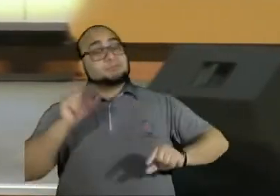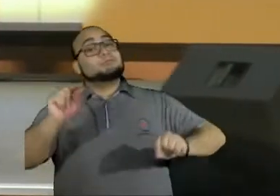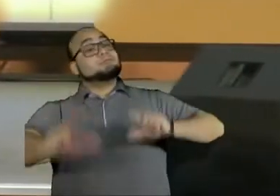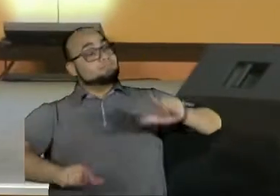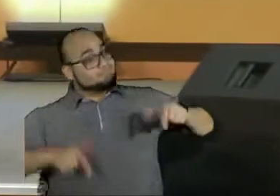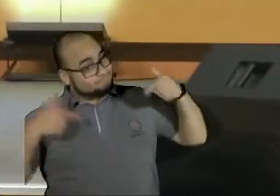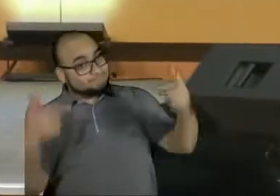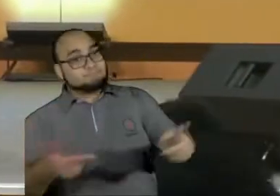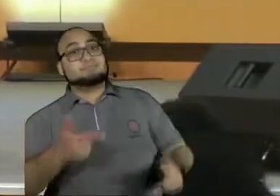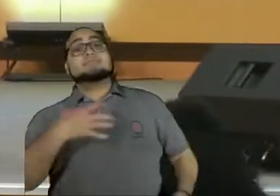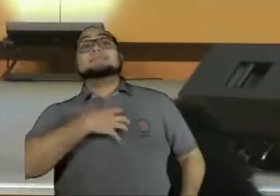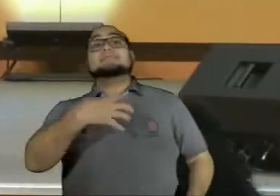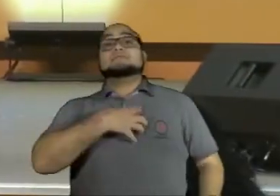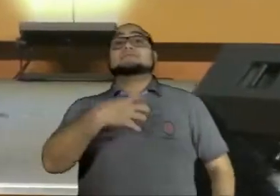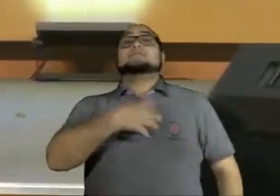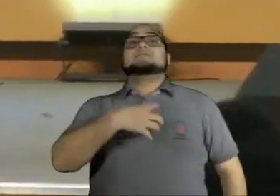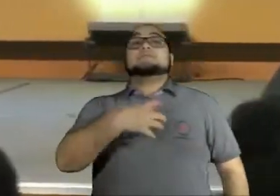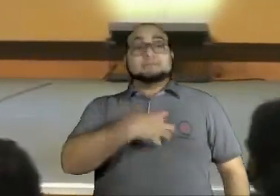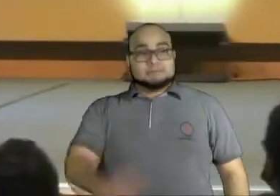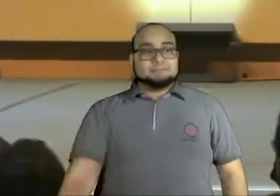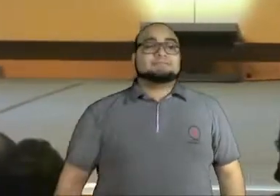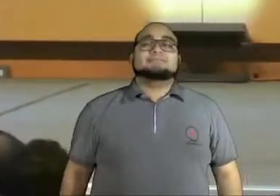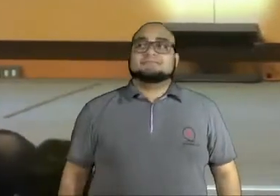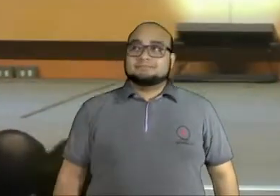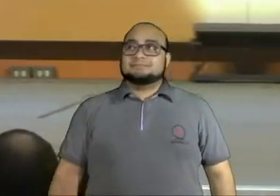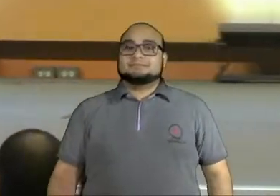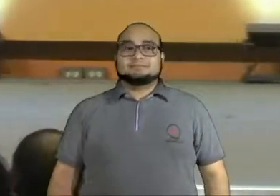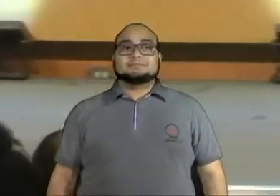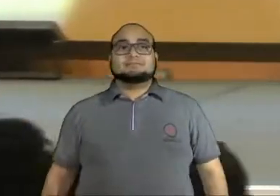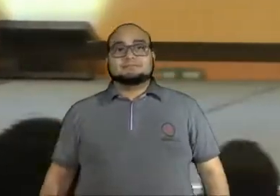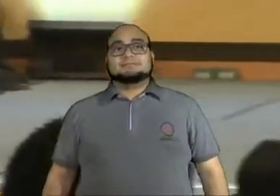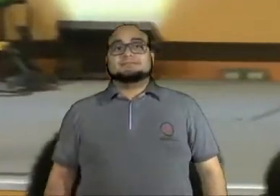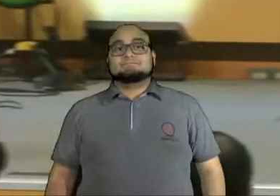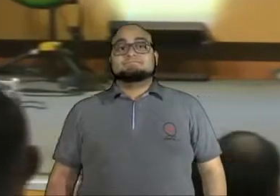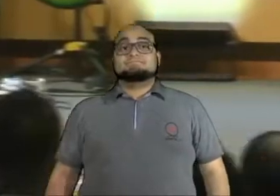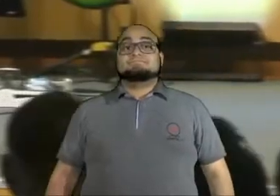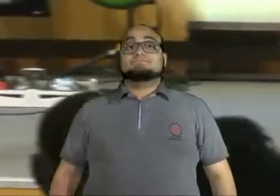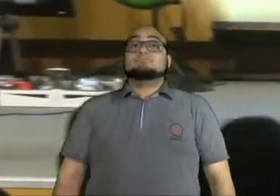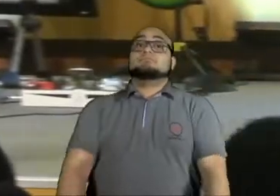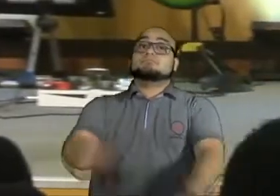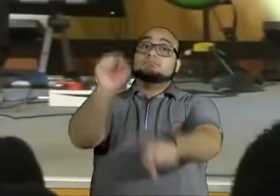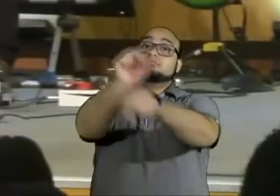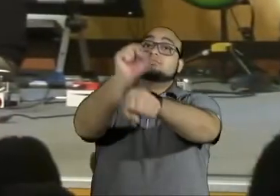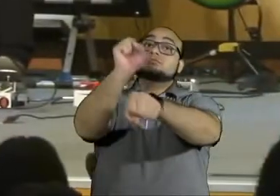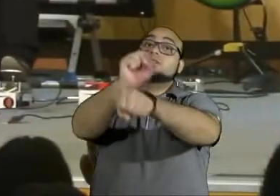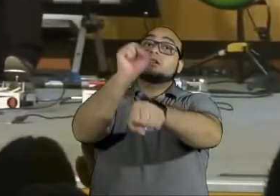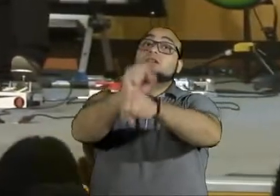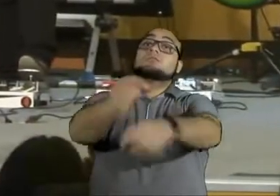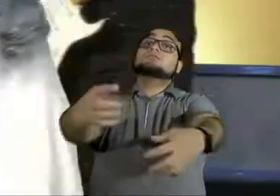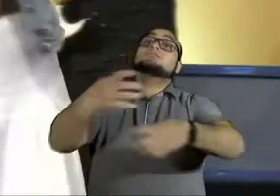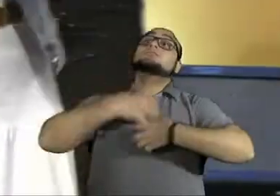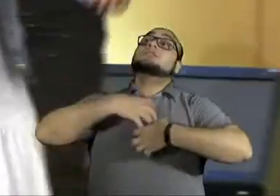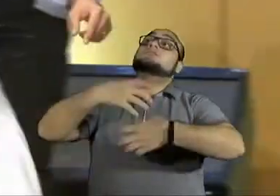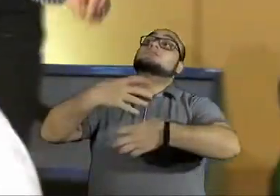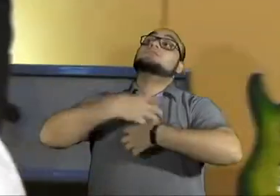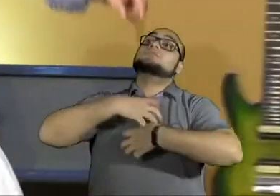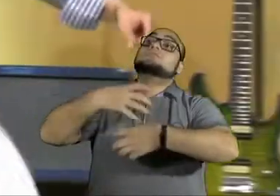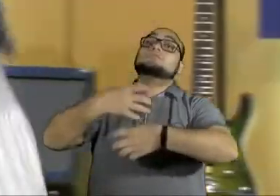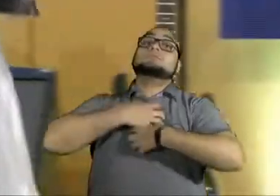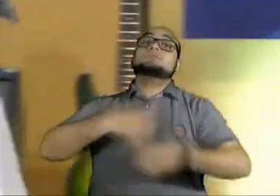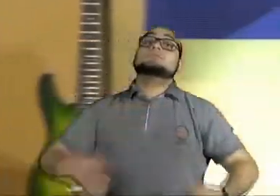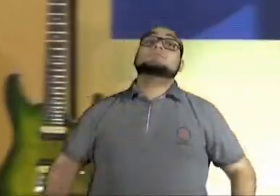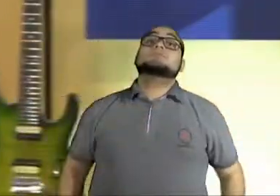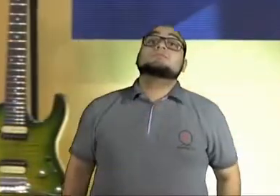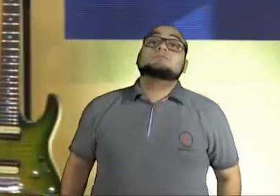sente? É porque você sente? Fica esperando sentir de perdoar o ofensor. Para você ver quando é que você